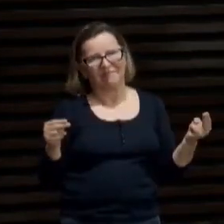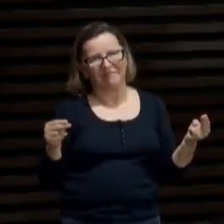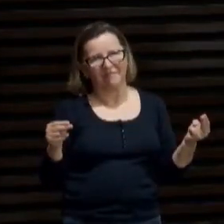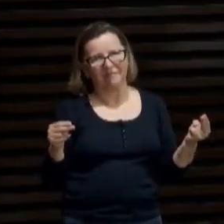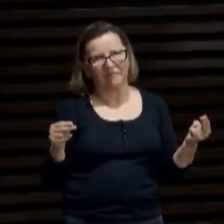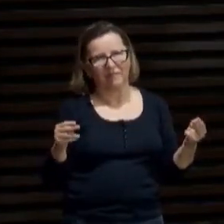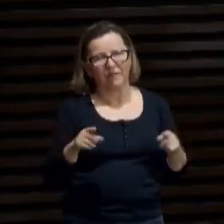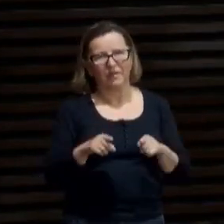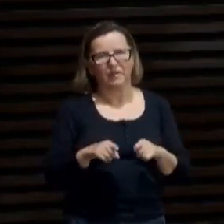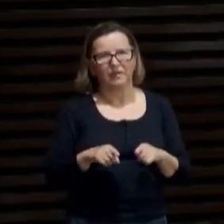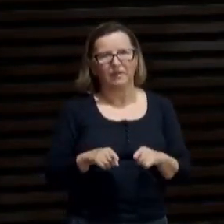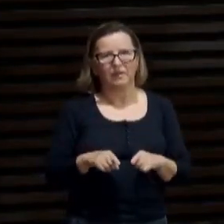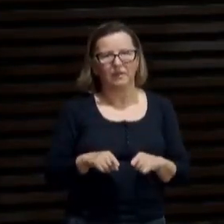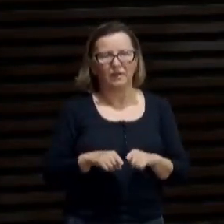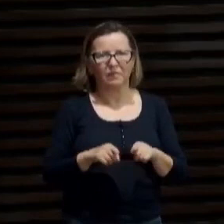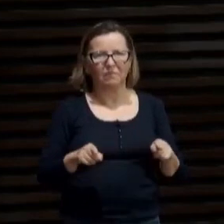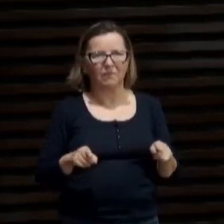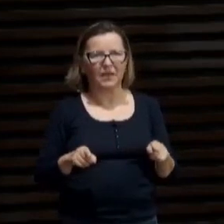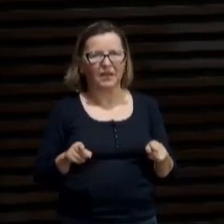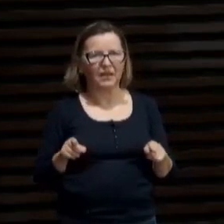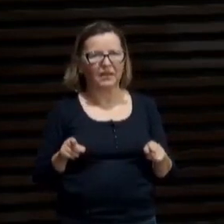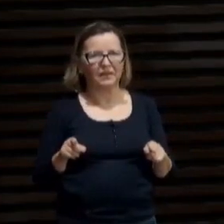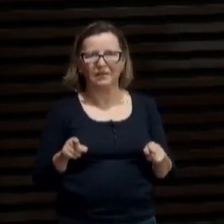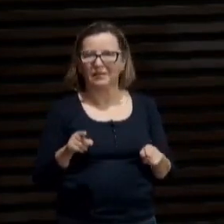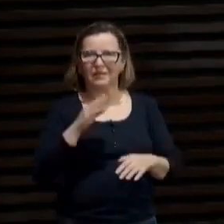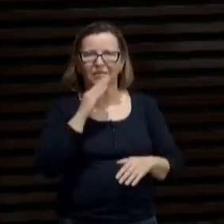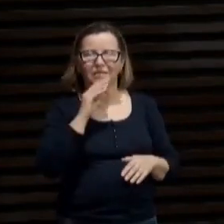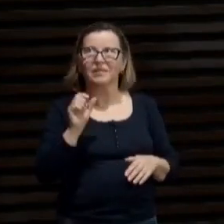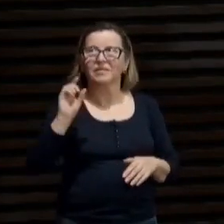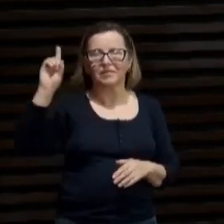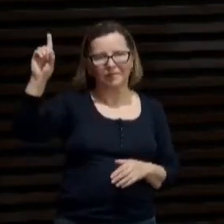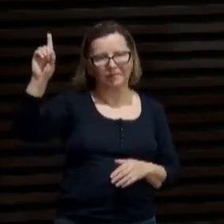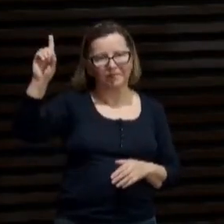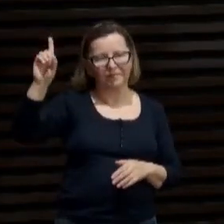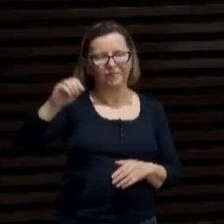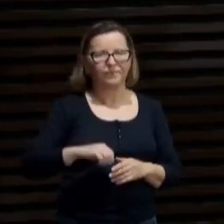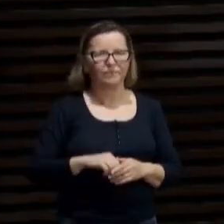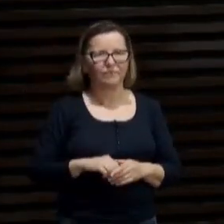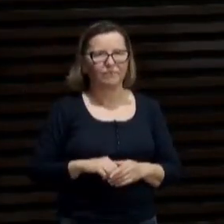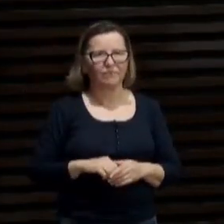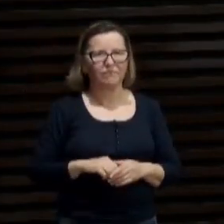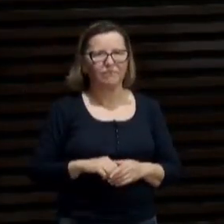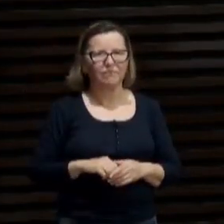E tem se alimentado quase nada disso aqui. O resultado, amados,